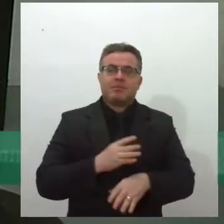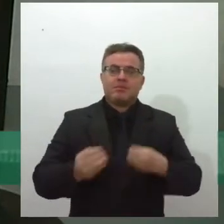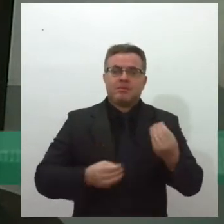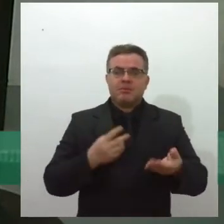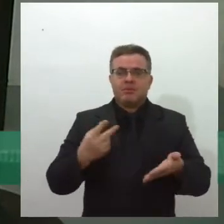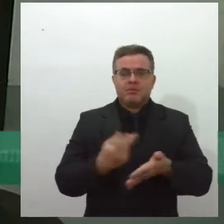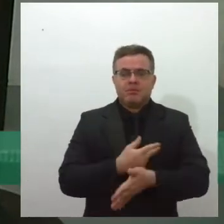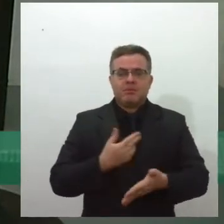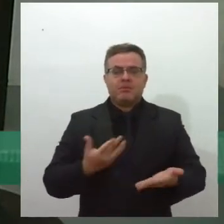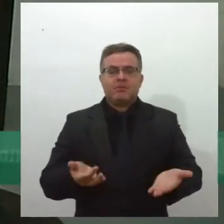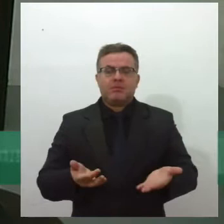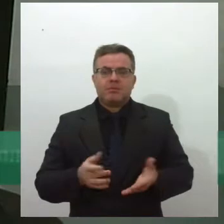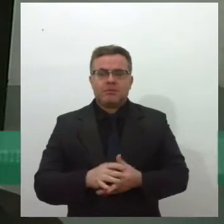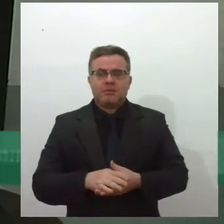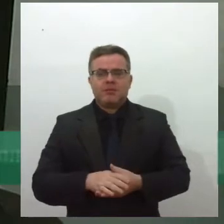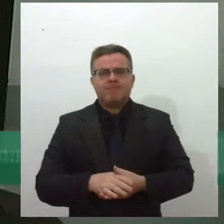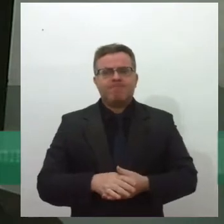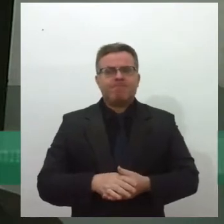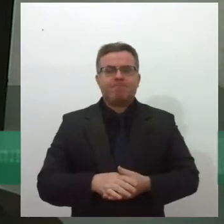parte prática?